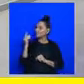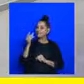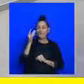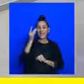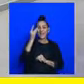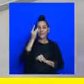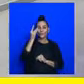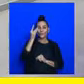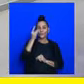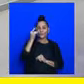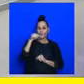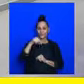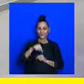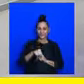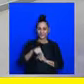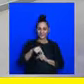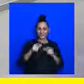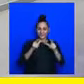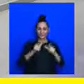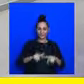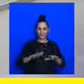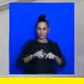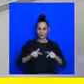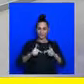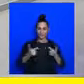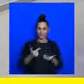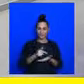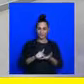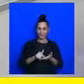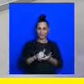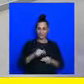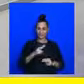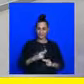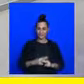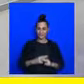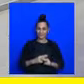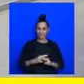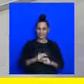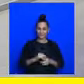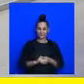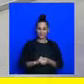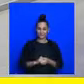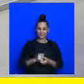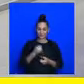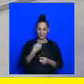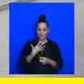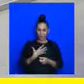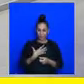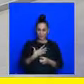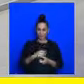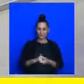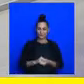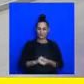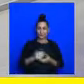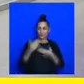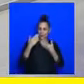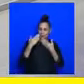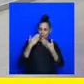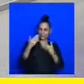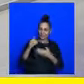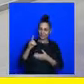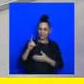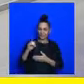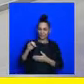Ao vivo, aqui direto do Espaço da Sorte, Loterias Caixa. Muito bem. Muito obrigado